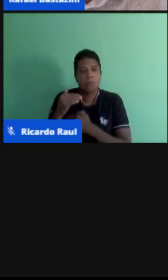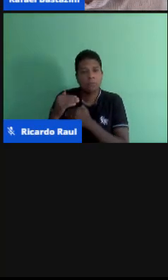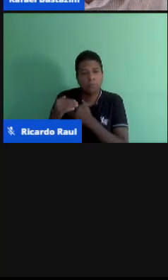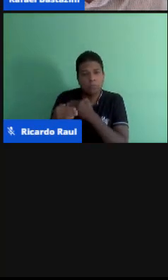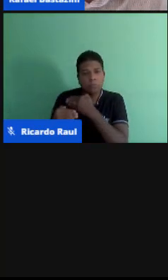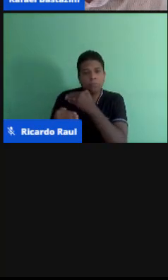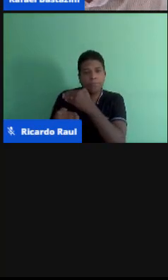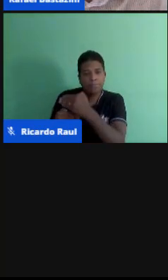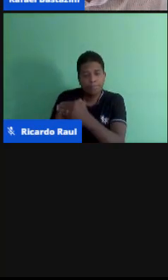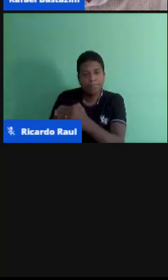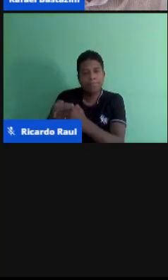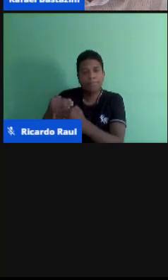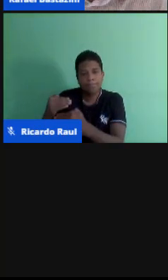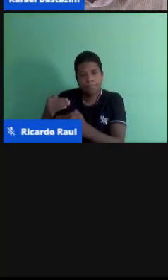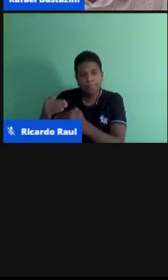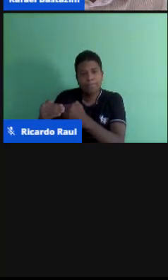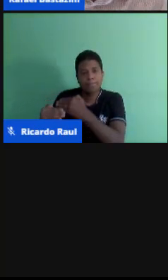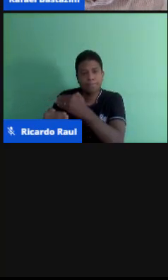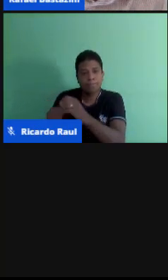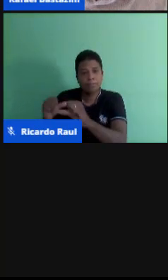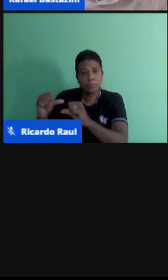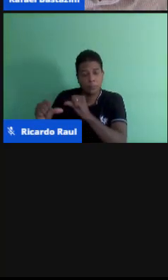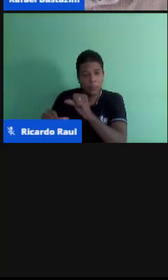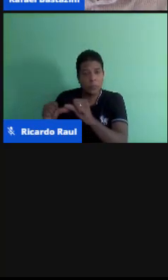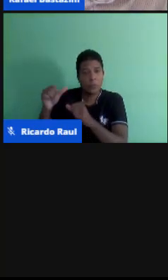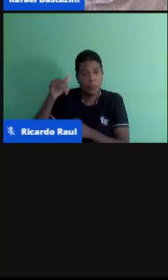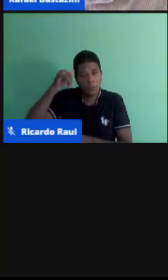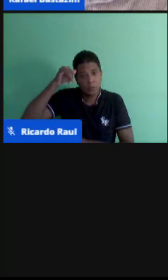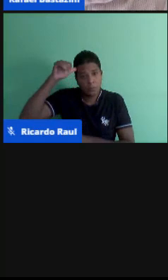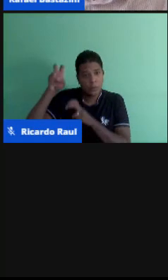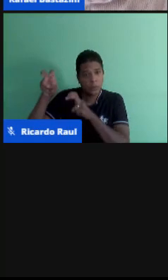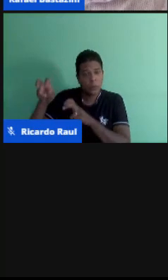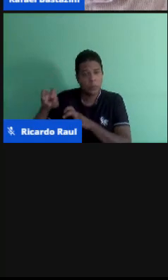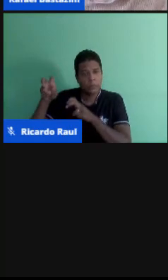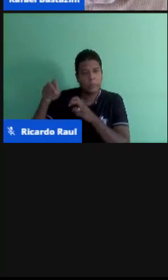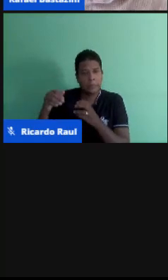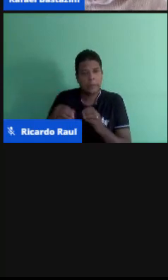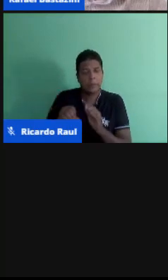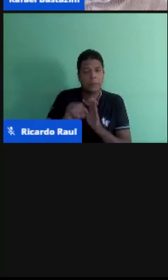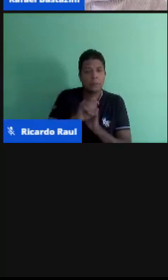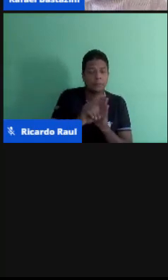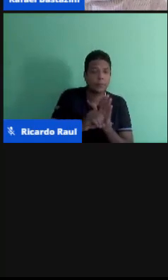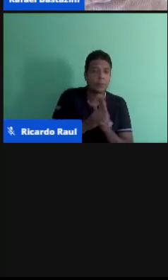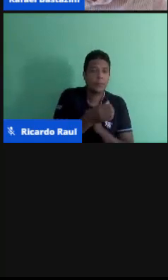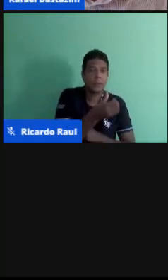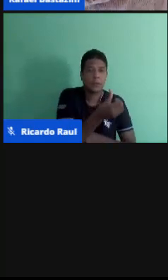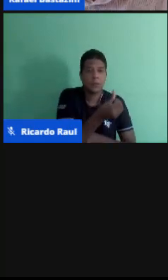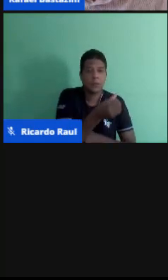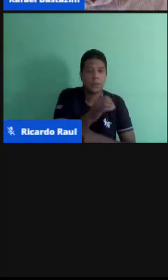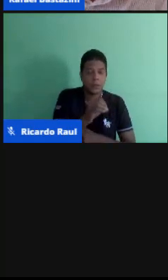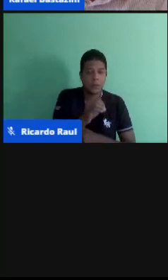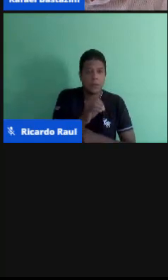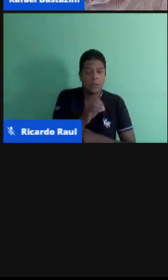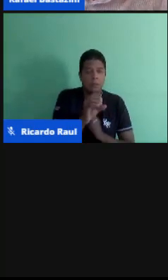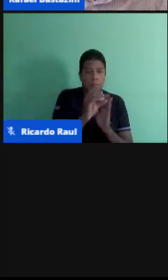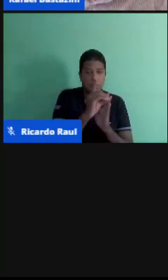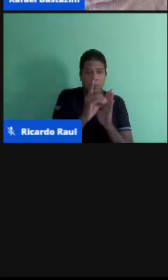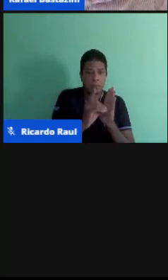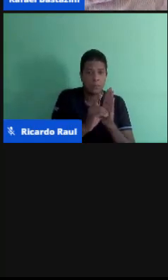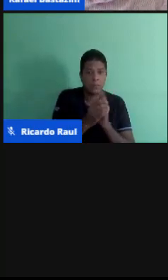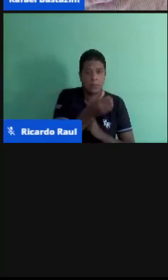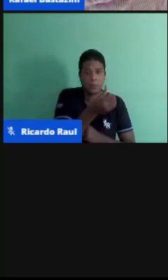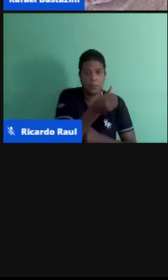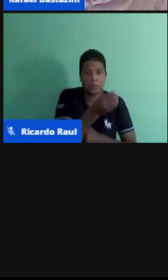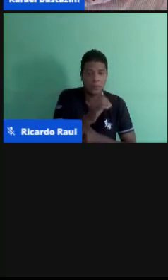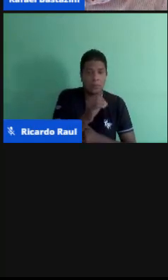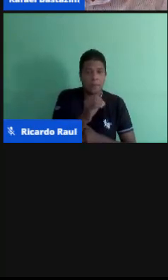de modernização das atividades agropecuárias que vai ter início lá na década de 60 e que